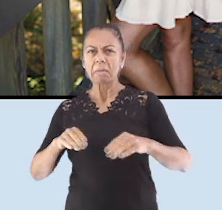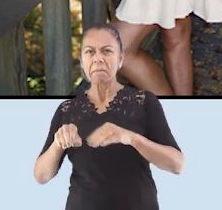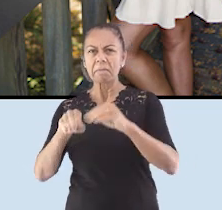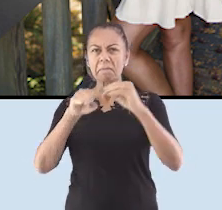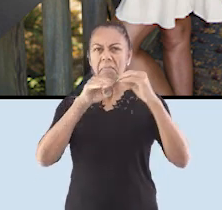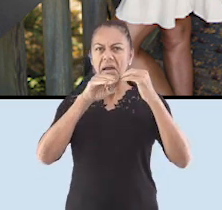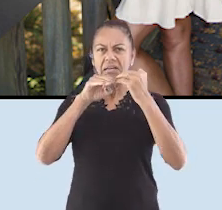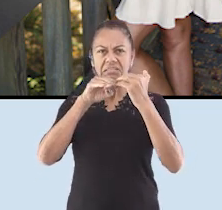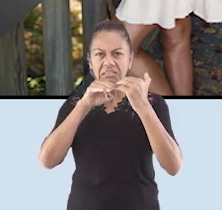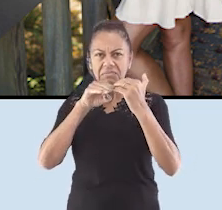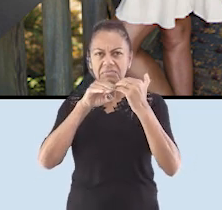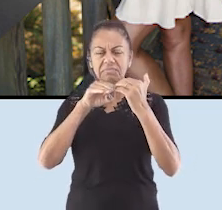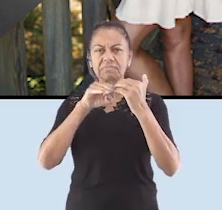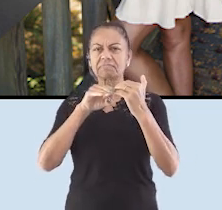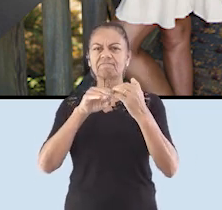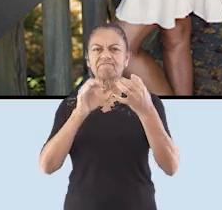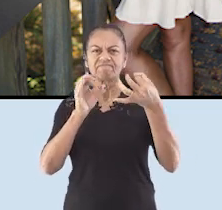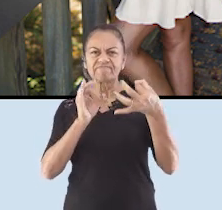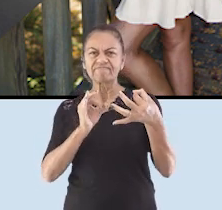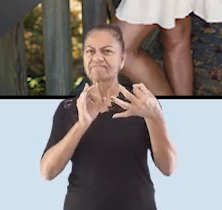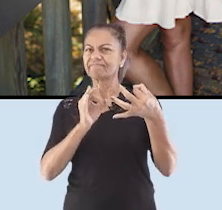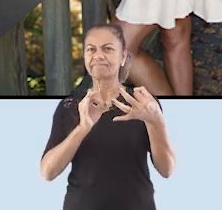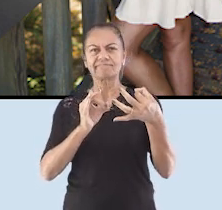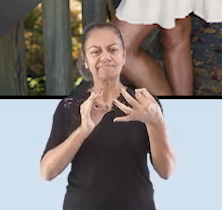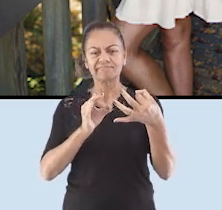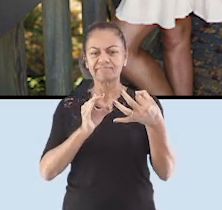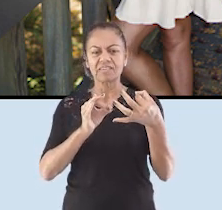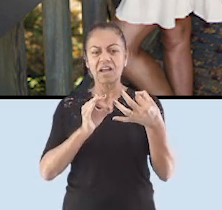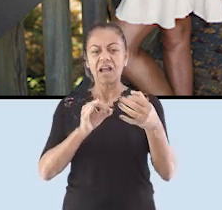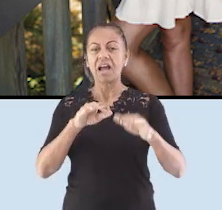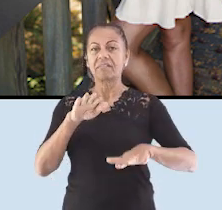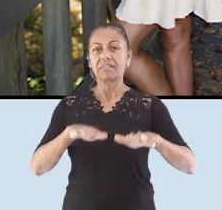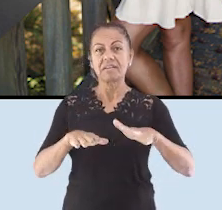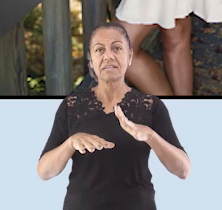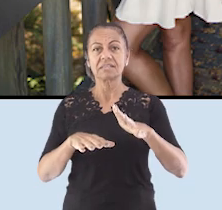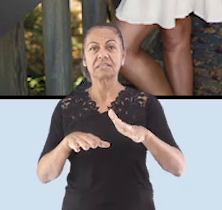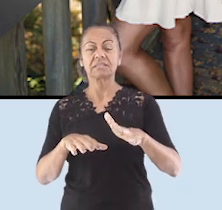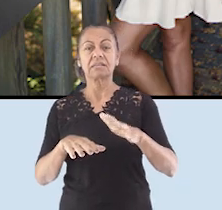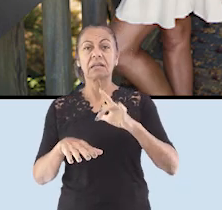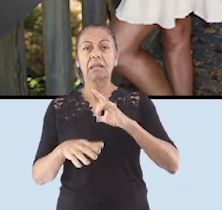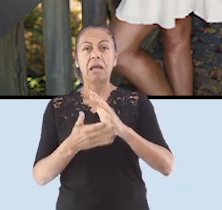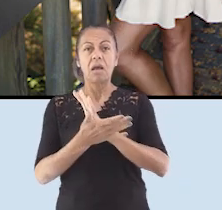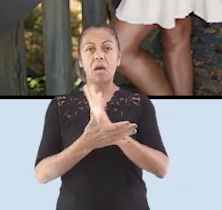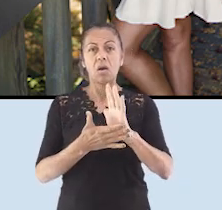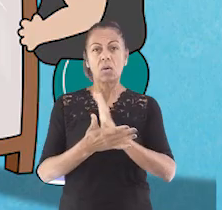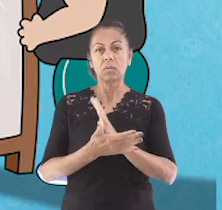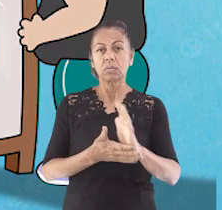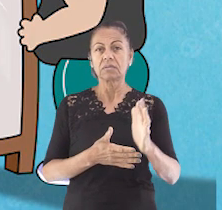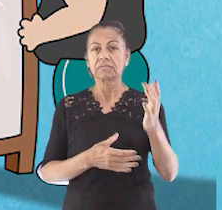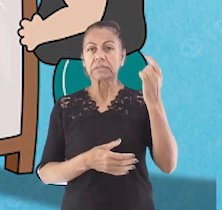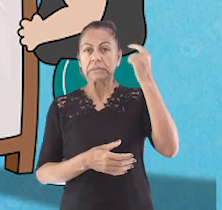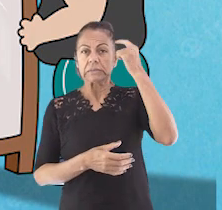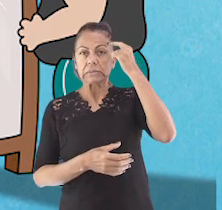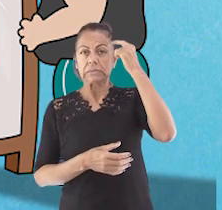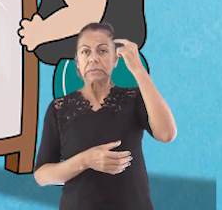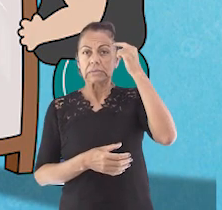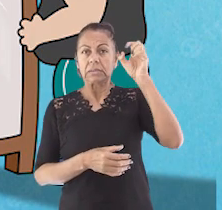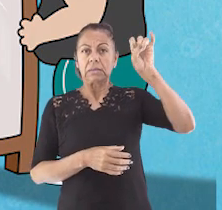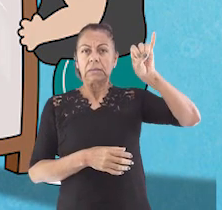existe só um tipo de corpo e nem o famoso corpo padrão ou ideal. A